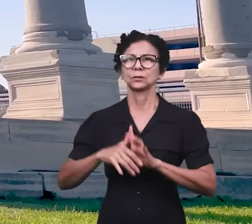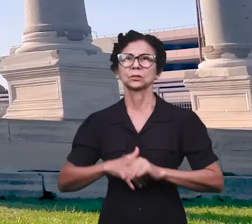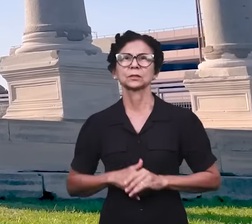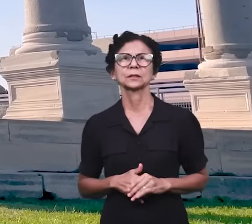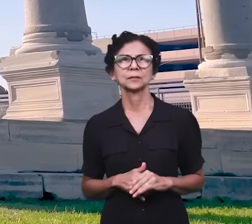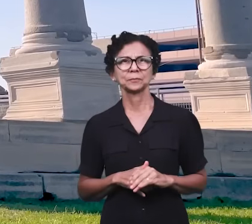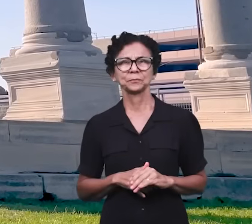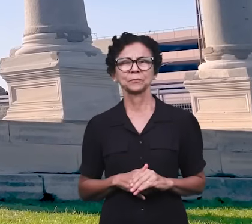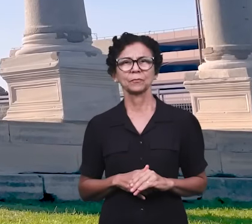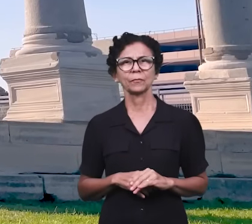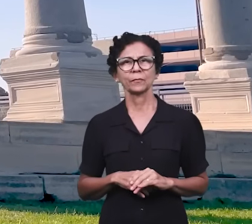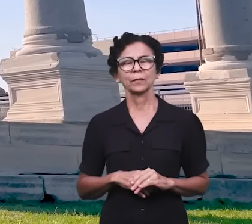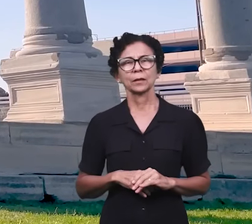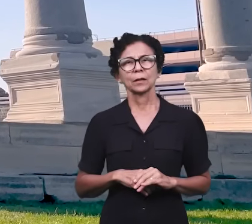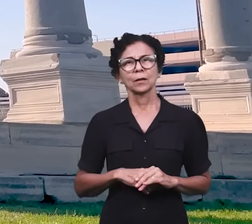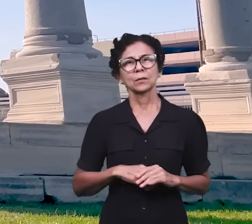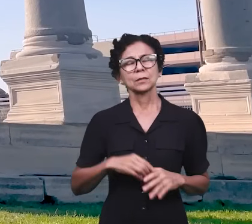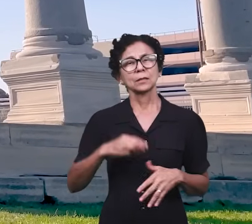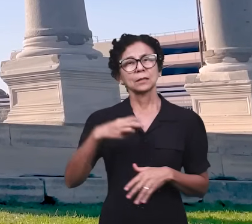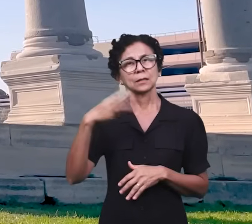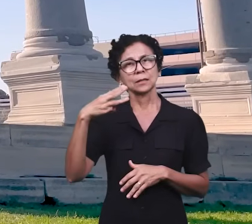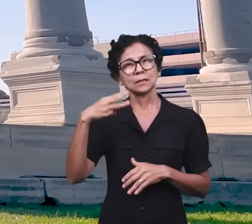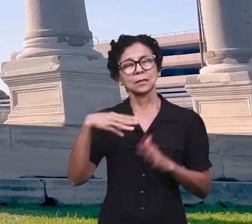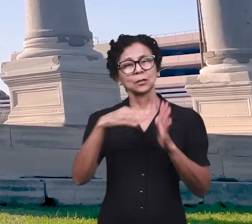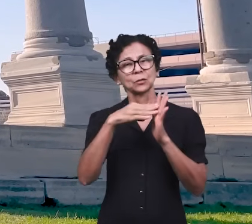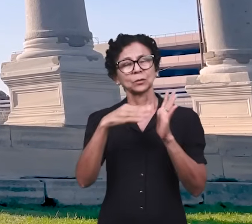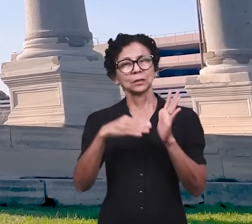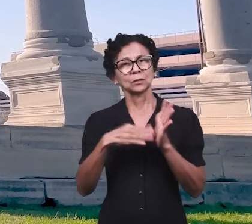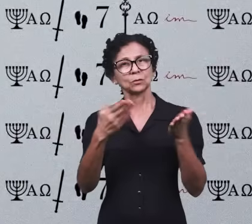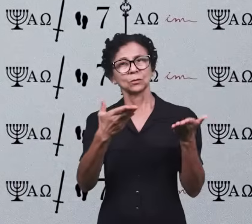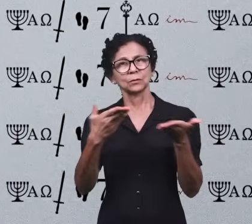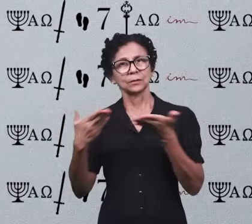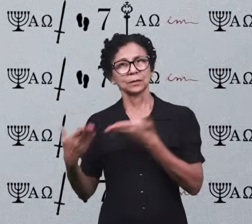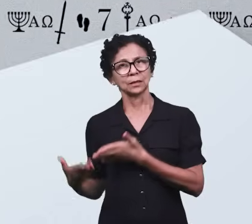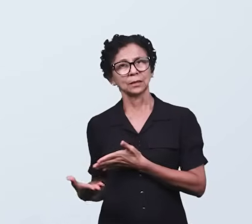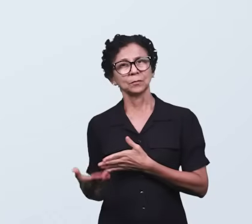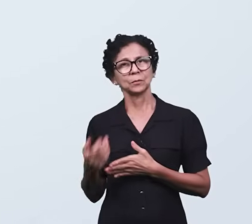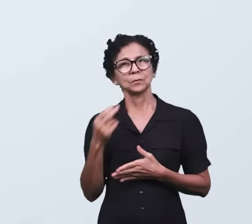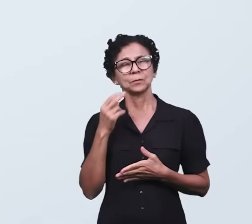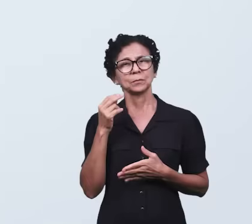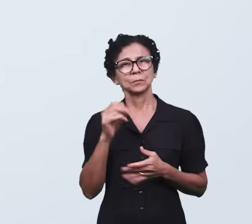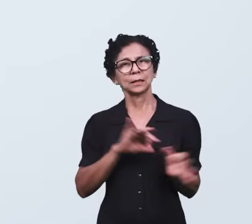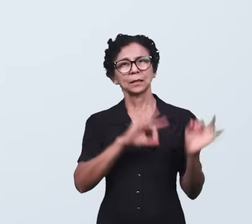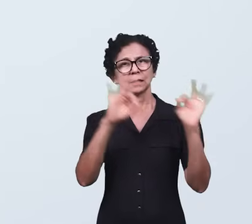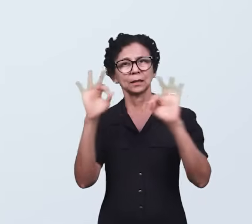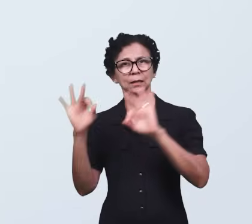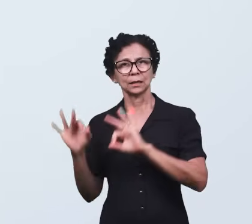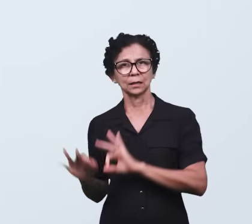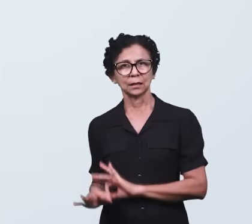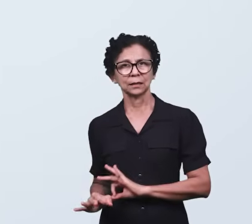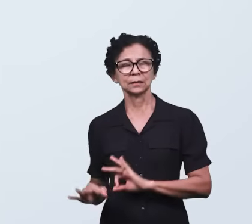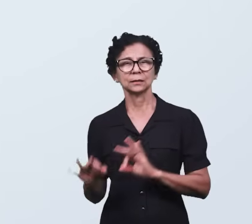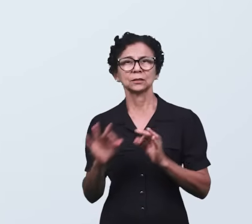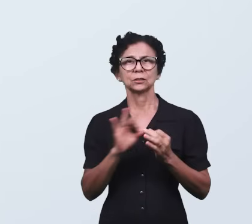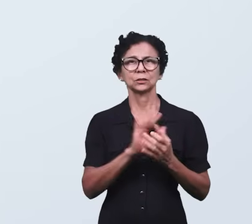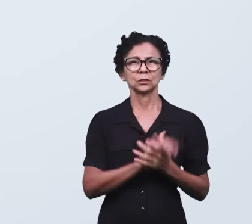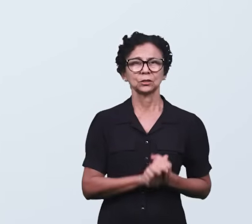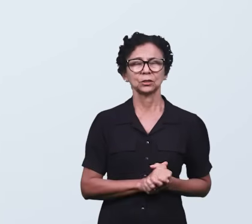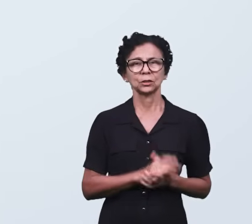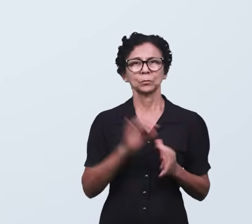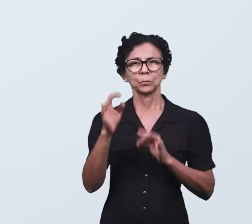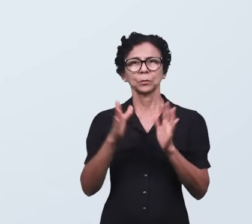deste 3º episódio, nós lhe convidamos para assistir à série O Plano Profético da Igreja nas 7 Cartas